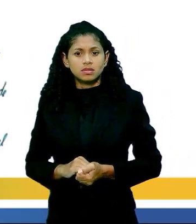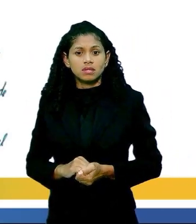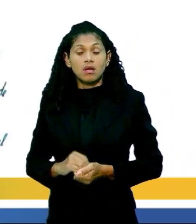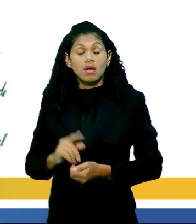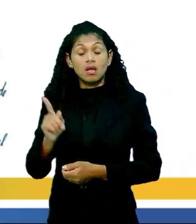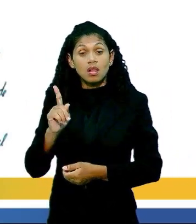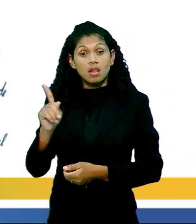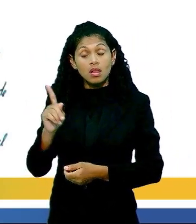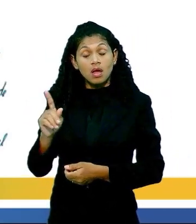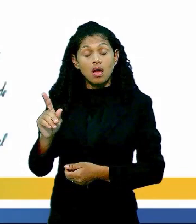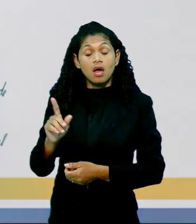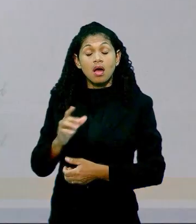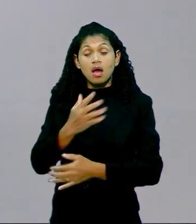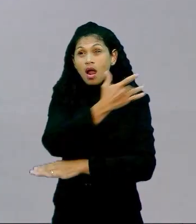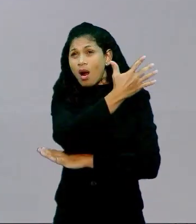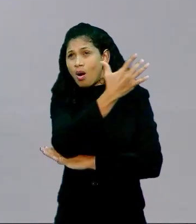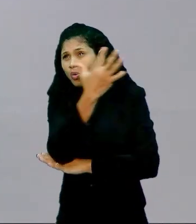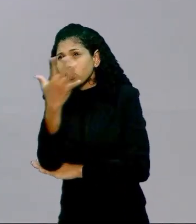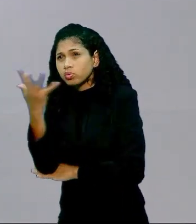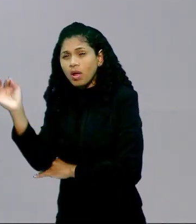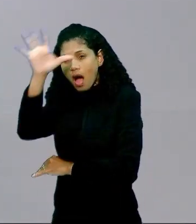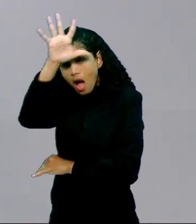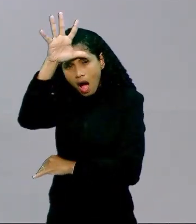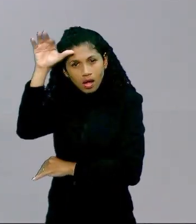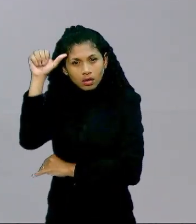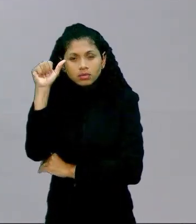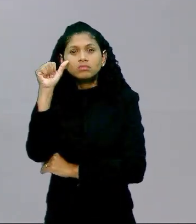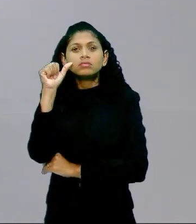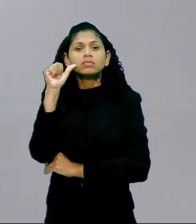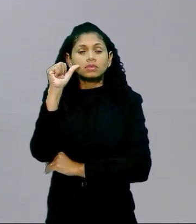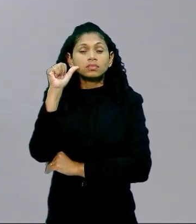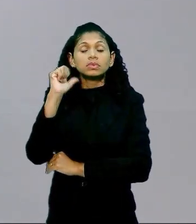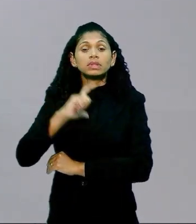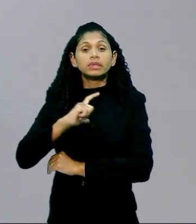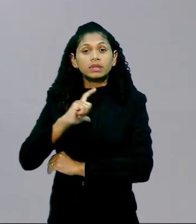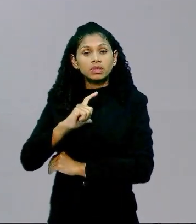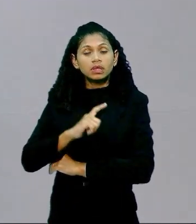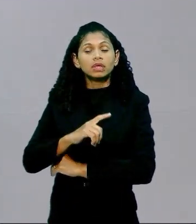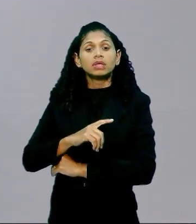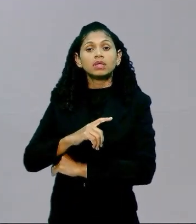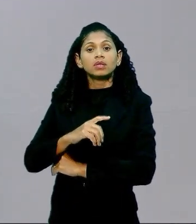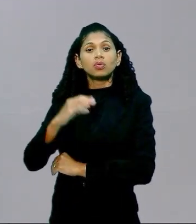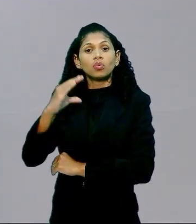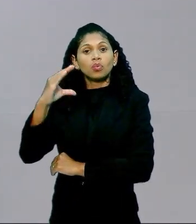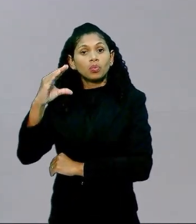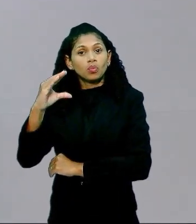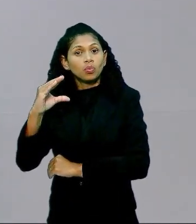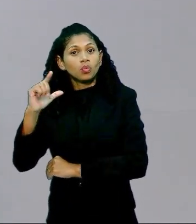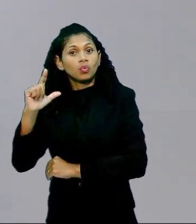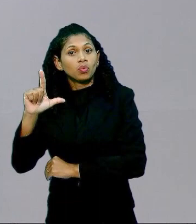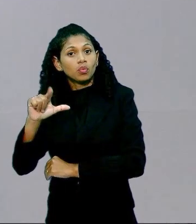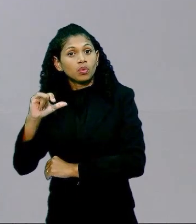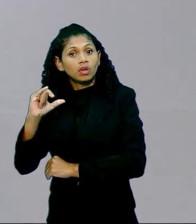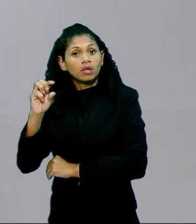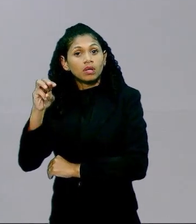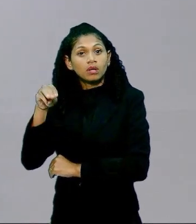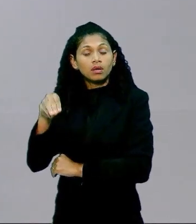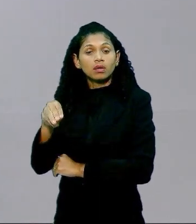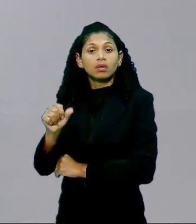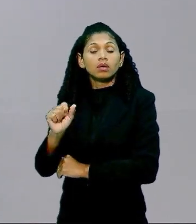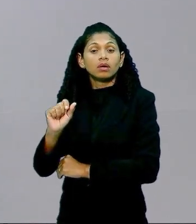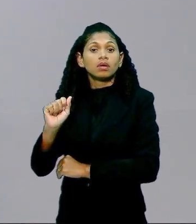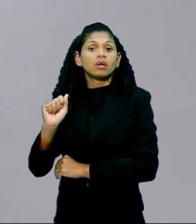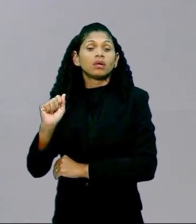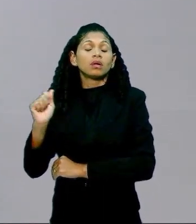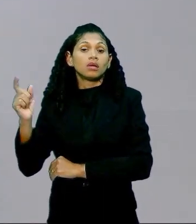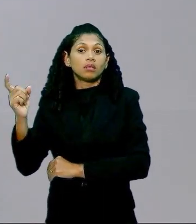floresta amazônica. Essa floresta amazônica, ela está em clímax. O que se